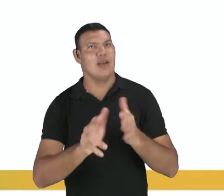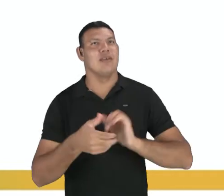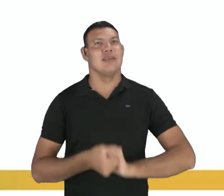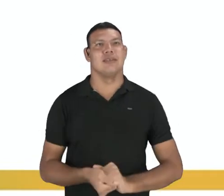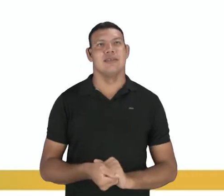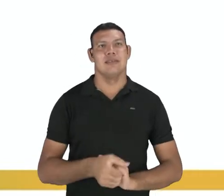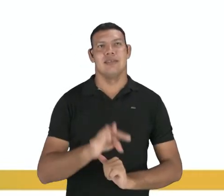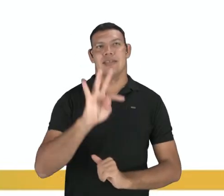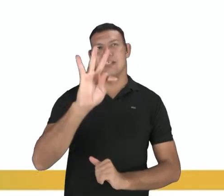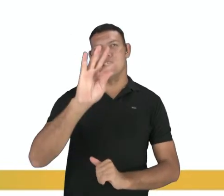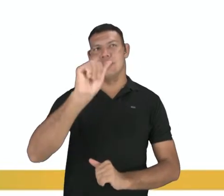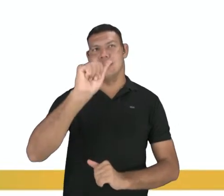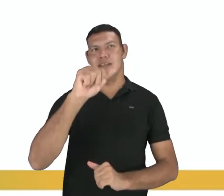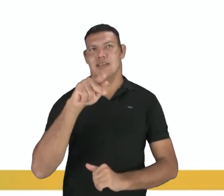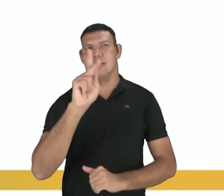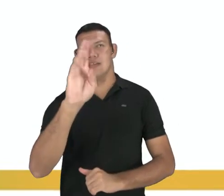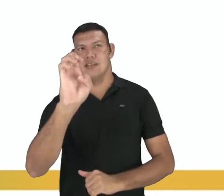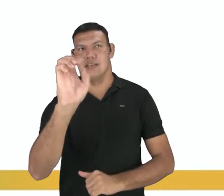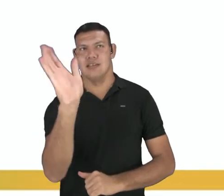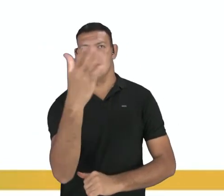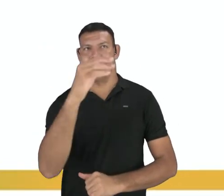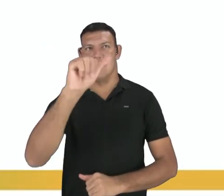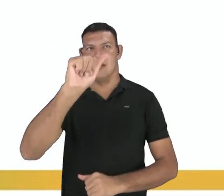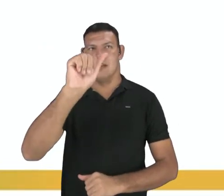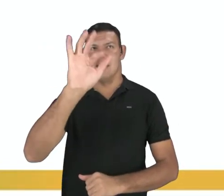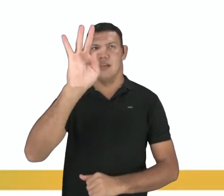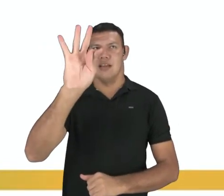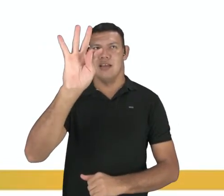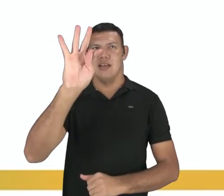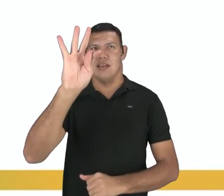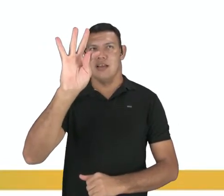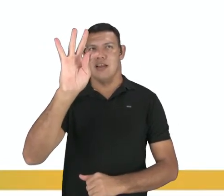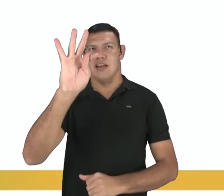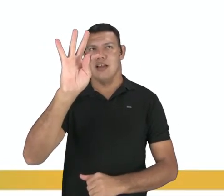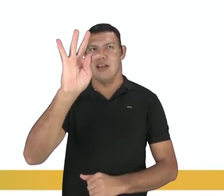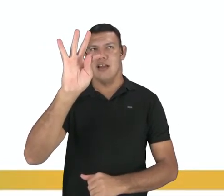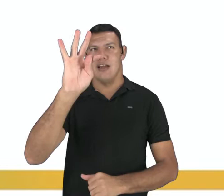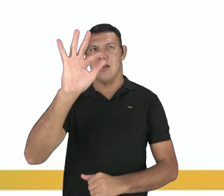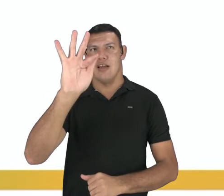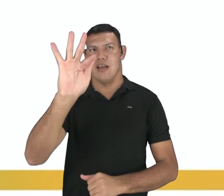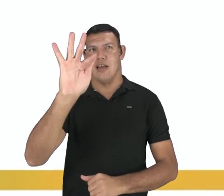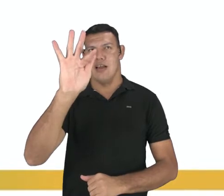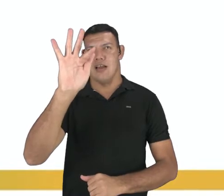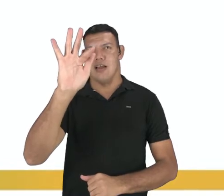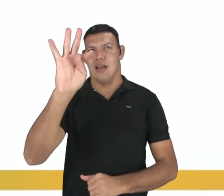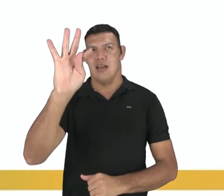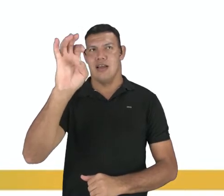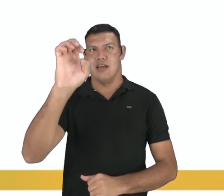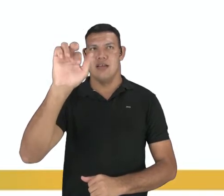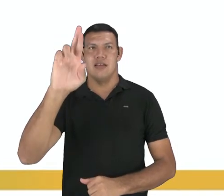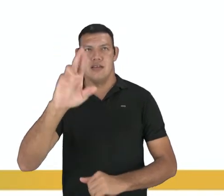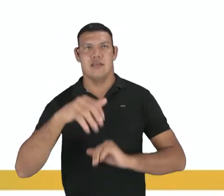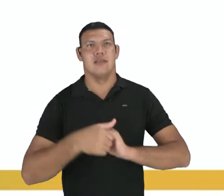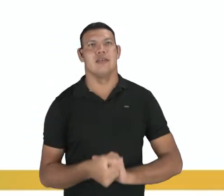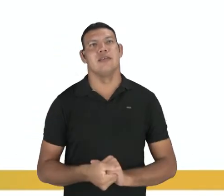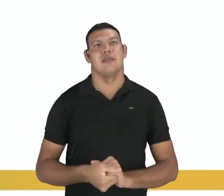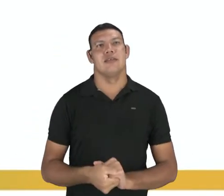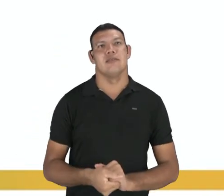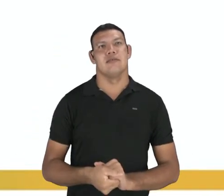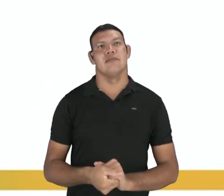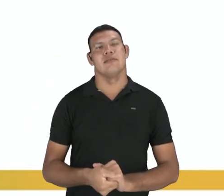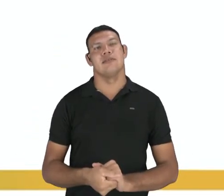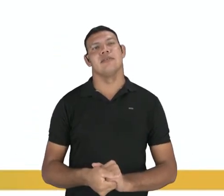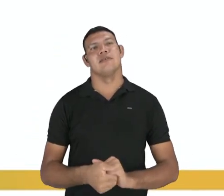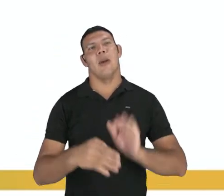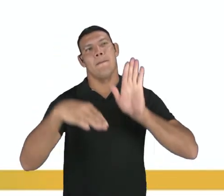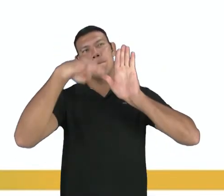parecer com. Take back, se retratar. Take away, tirar algo ou alguém.